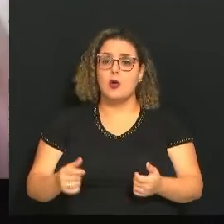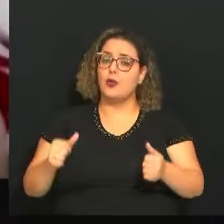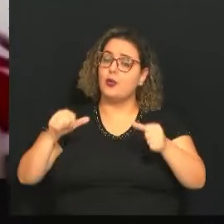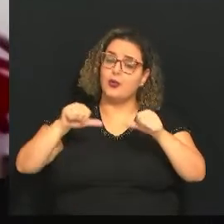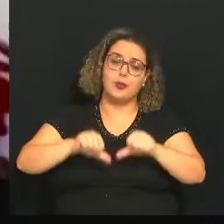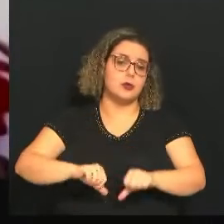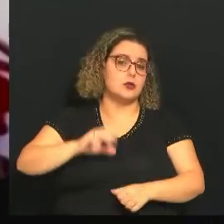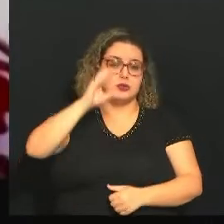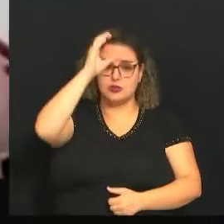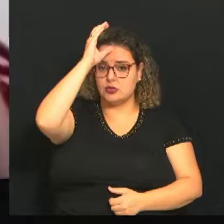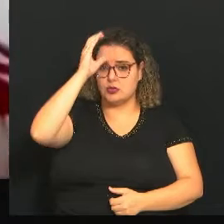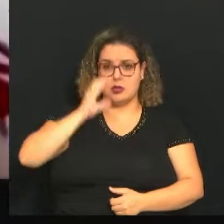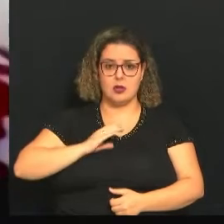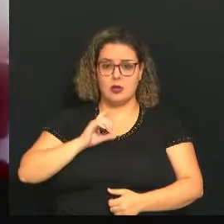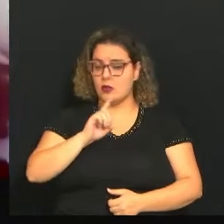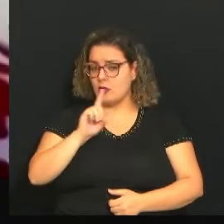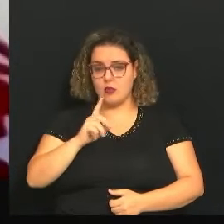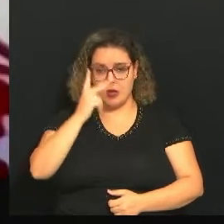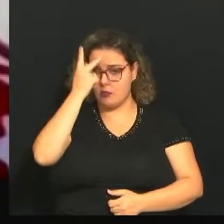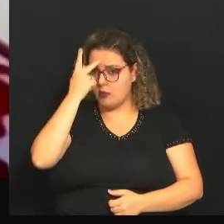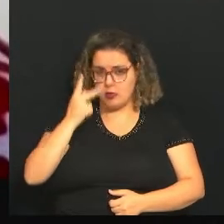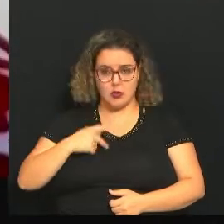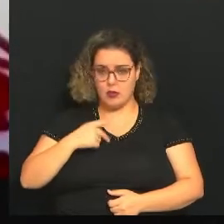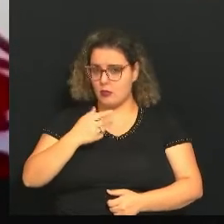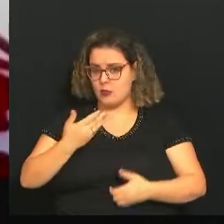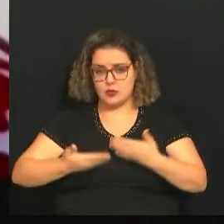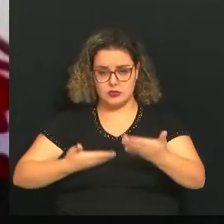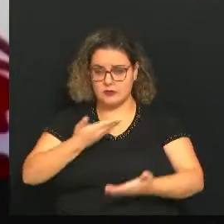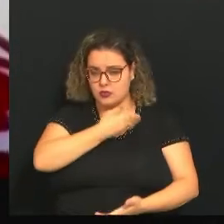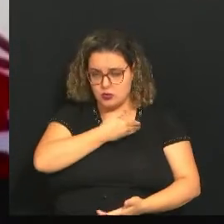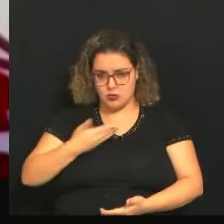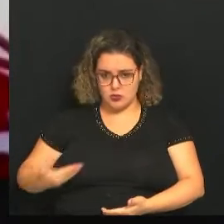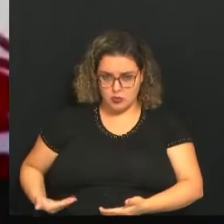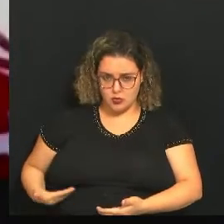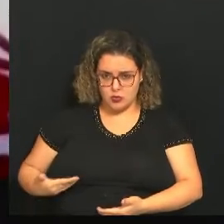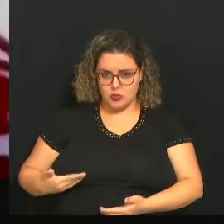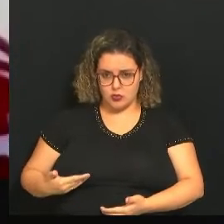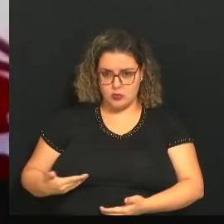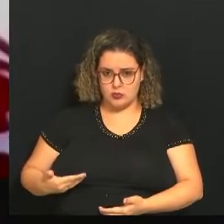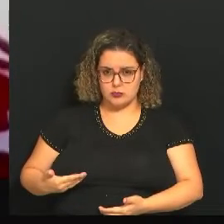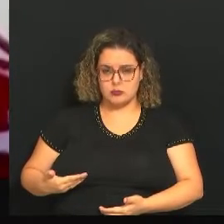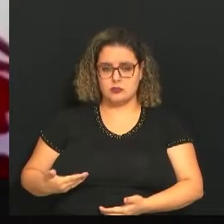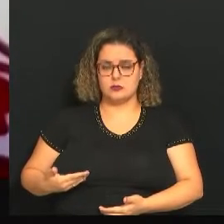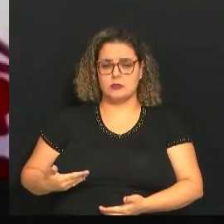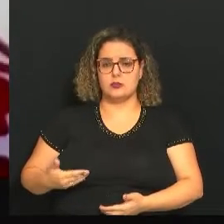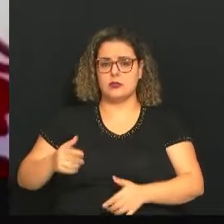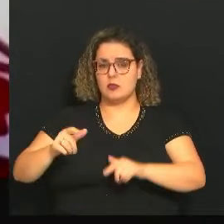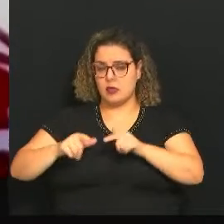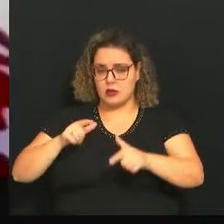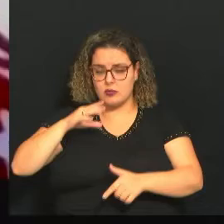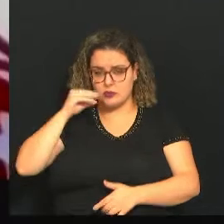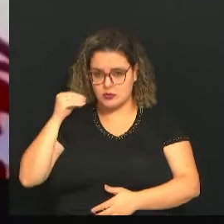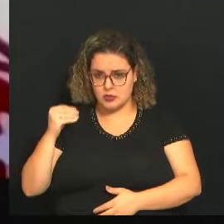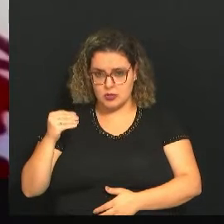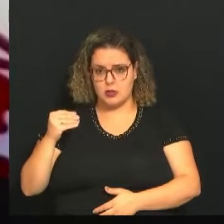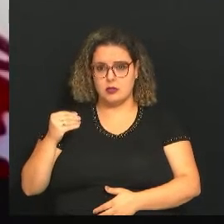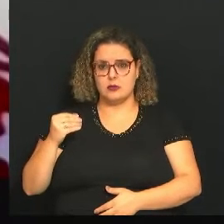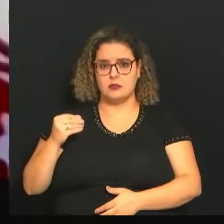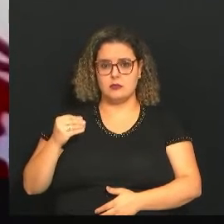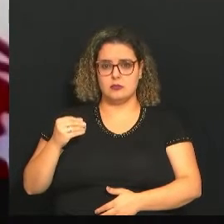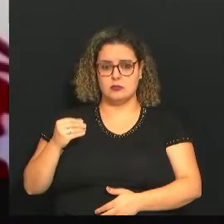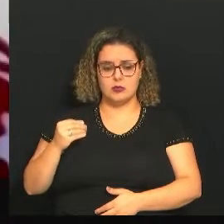é nem do servidor, é do cidadão, né? Um servidor desmotivado, desvalorizado, quem perde